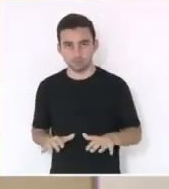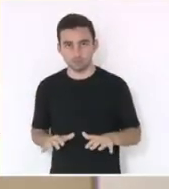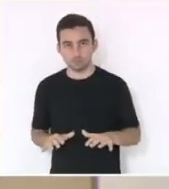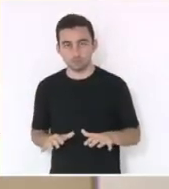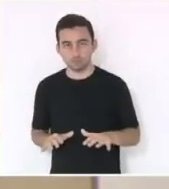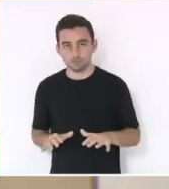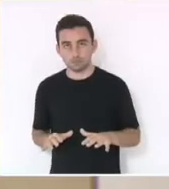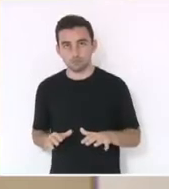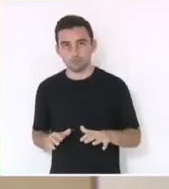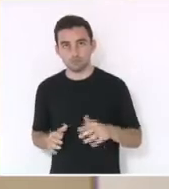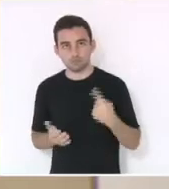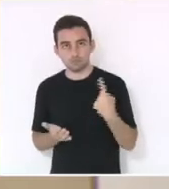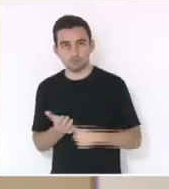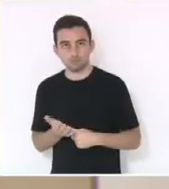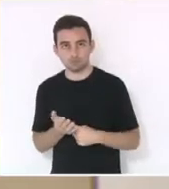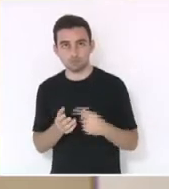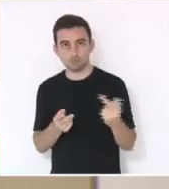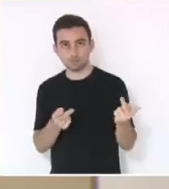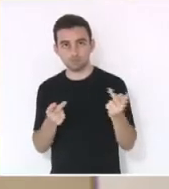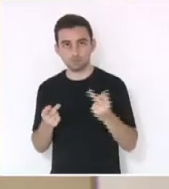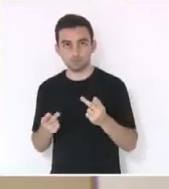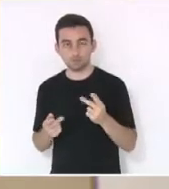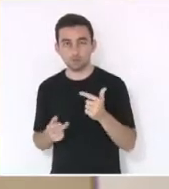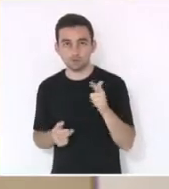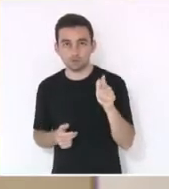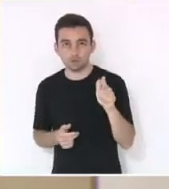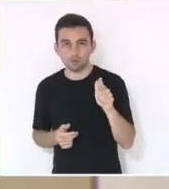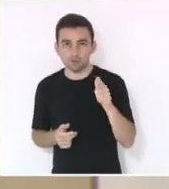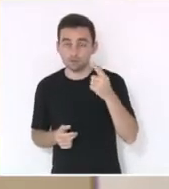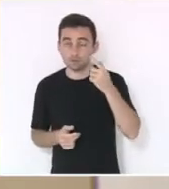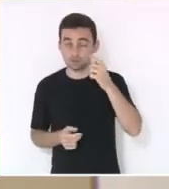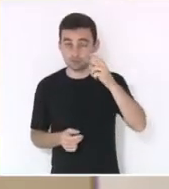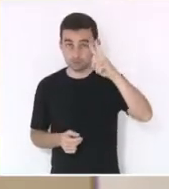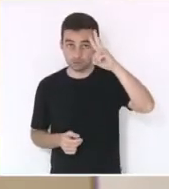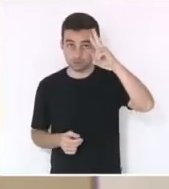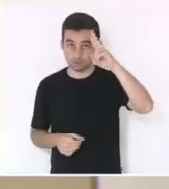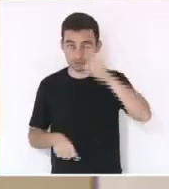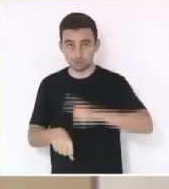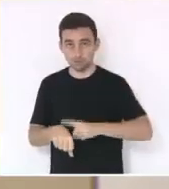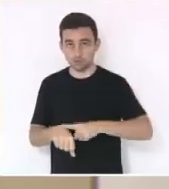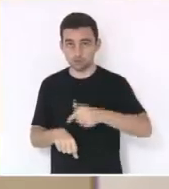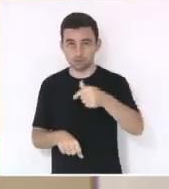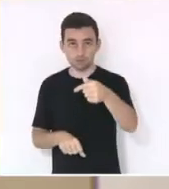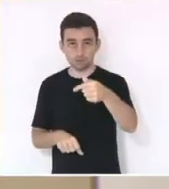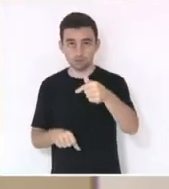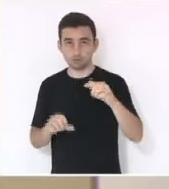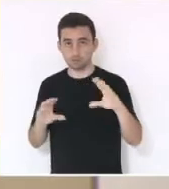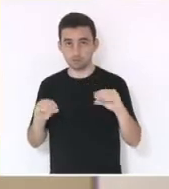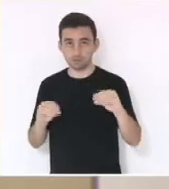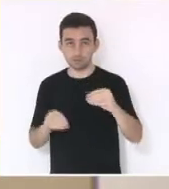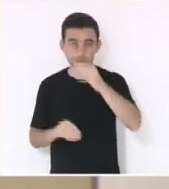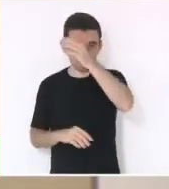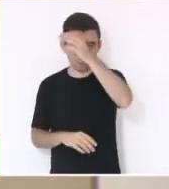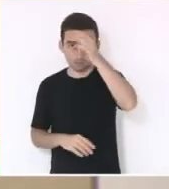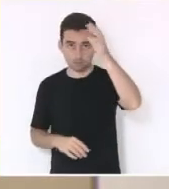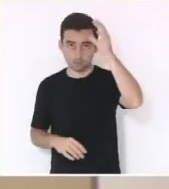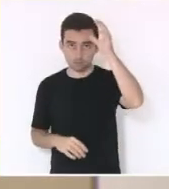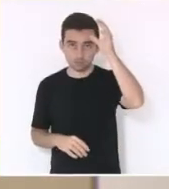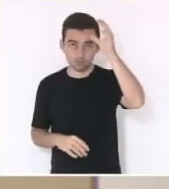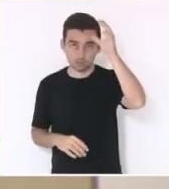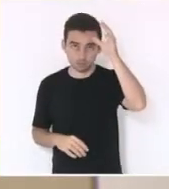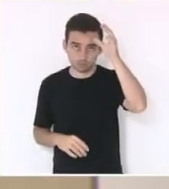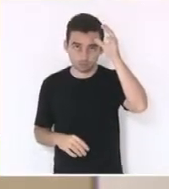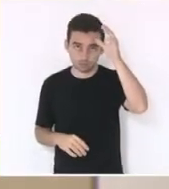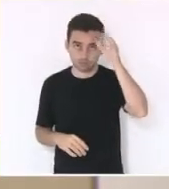e convocamos outra especial para segunda-feira, às 19h, em Criciúma, quando